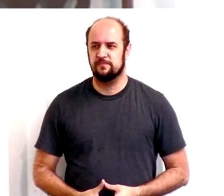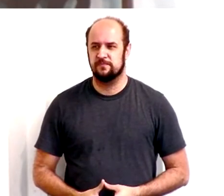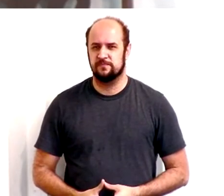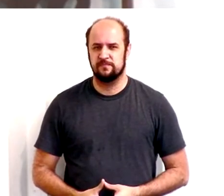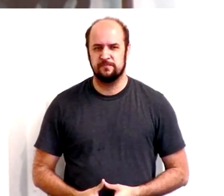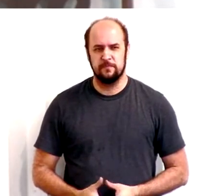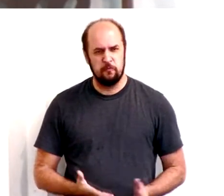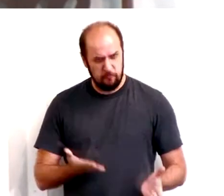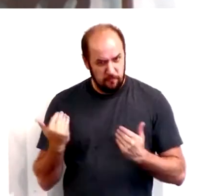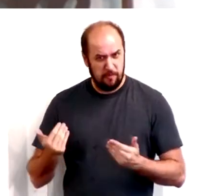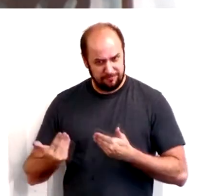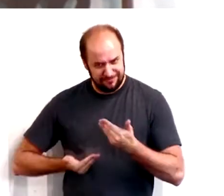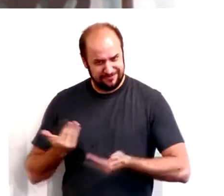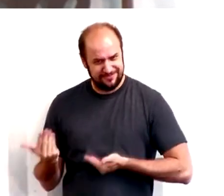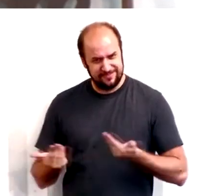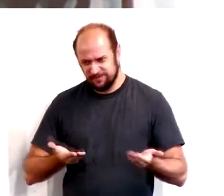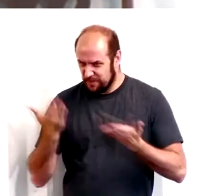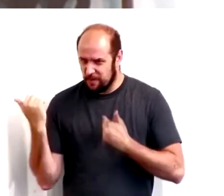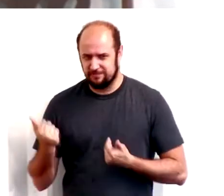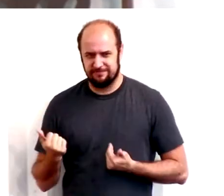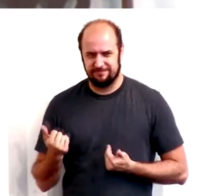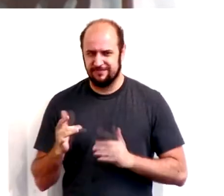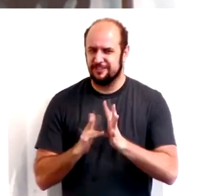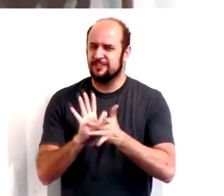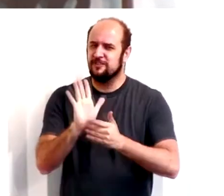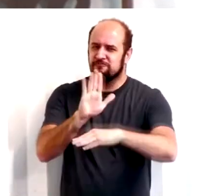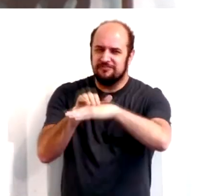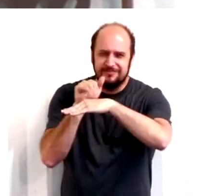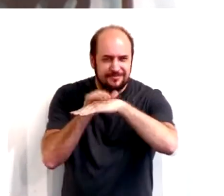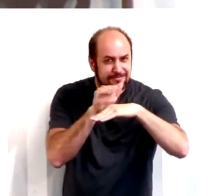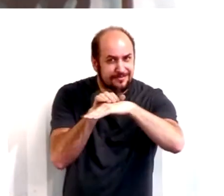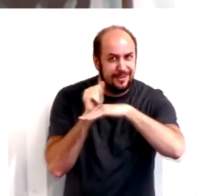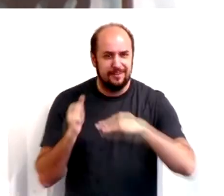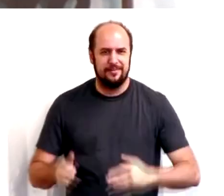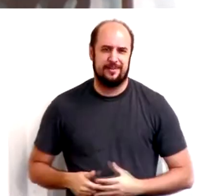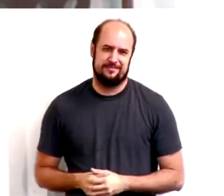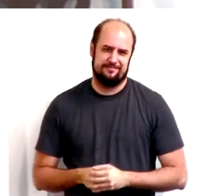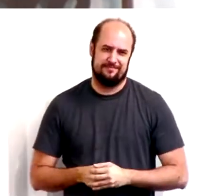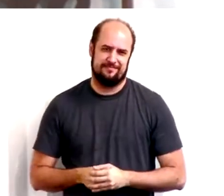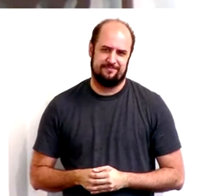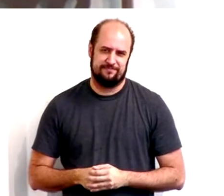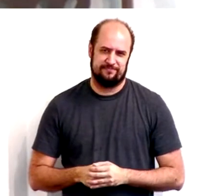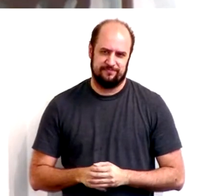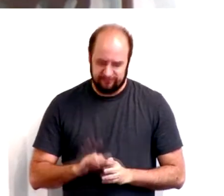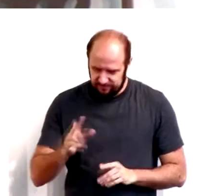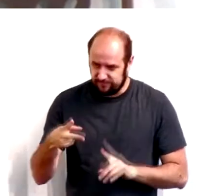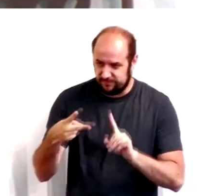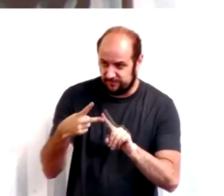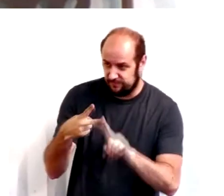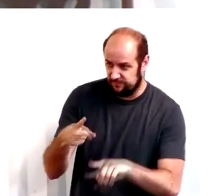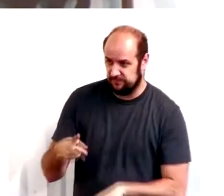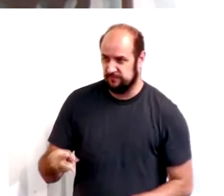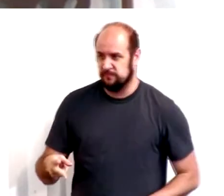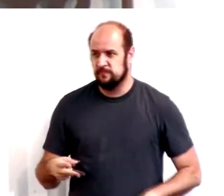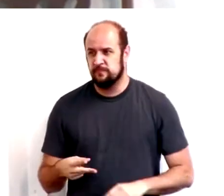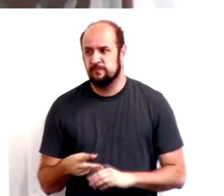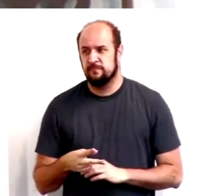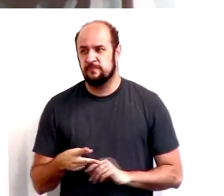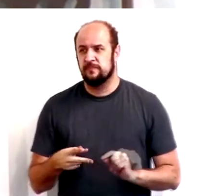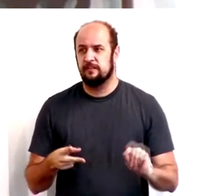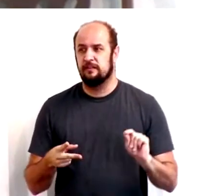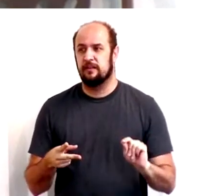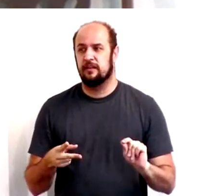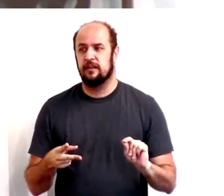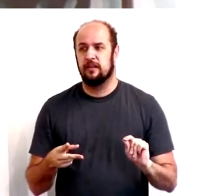Vamos servir a Cristo. Ele está te chamando para isso. Segunda coisa que eu quero pontuar é